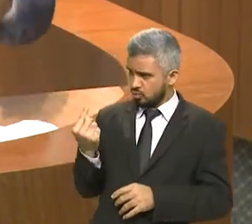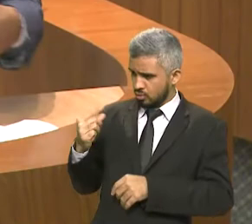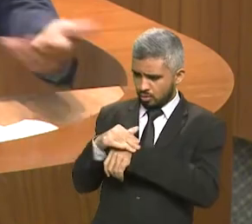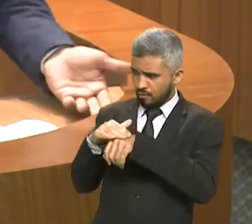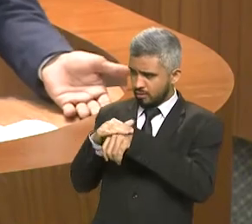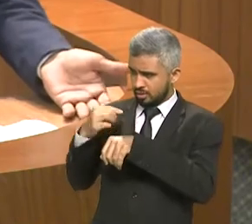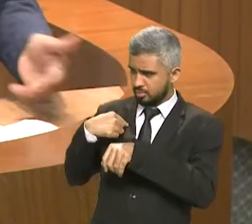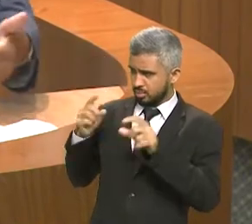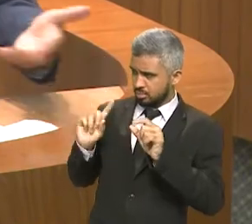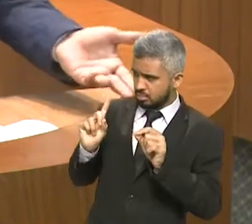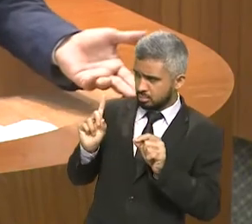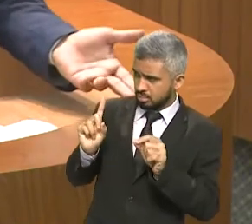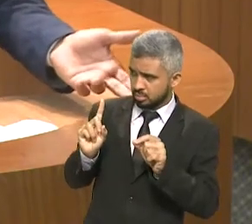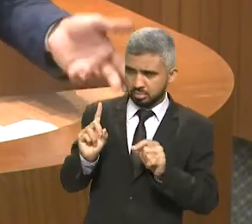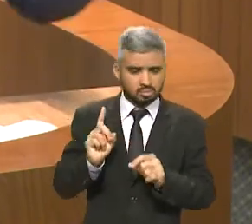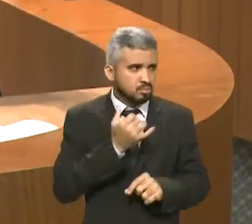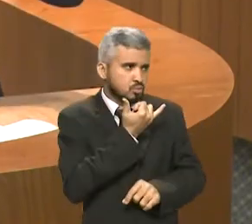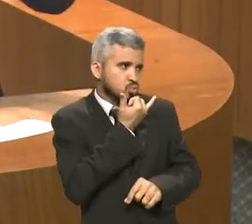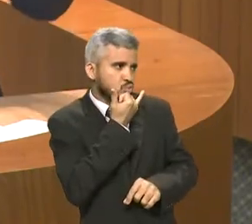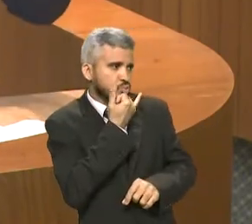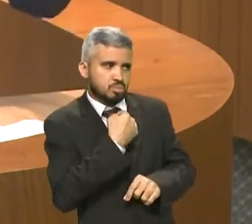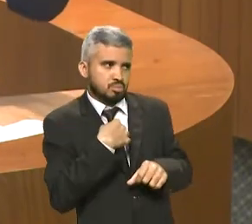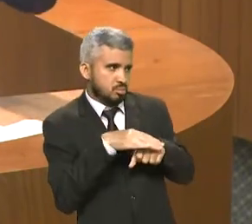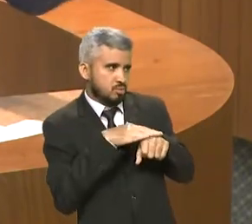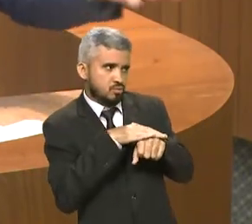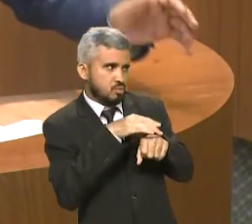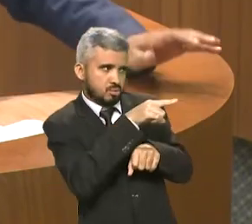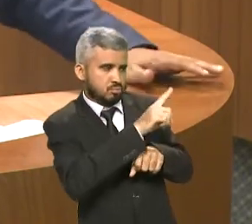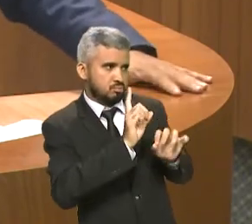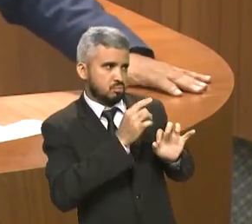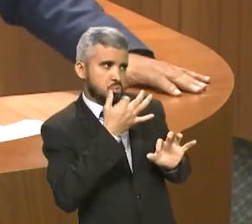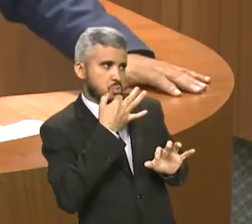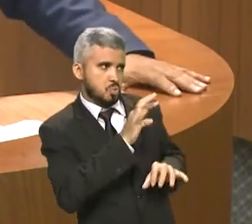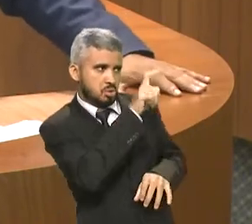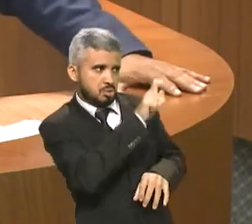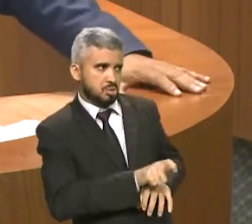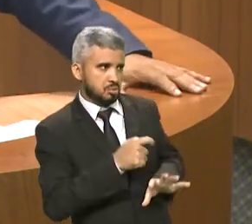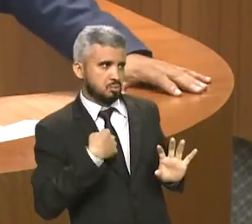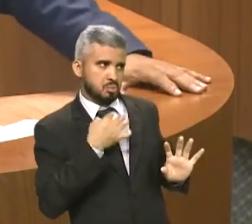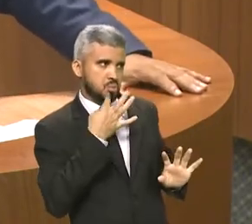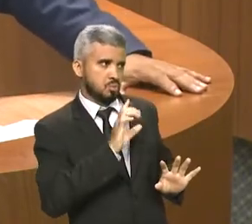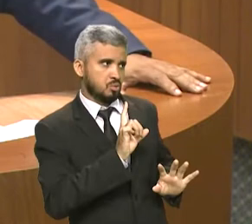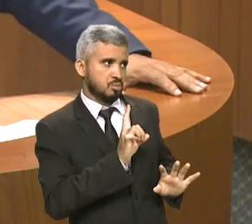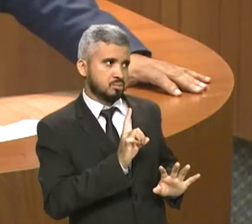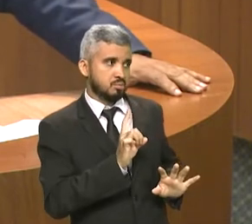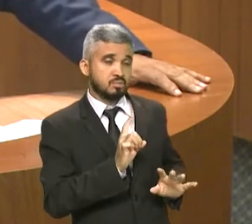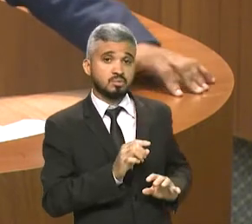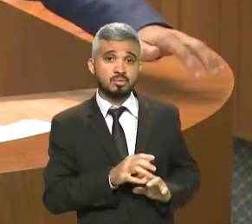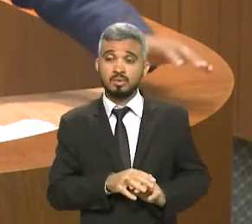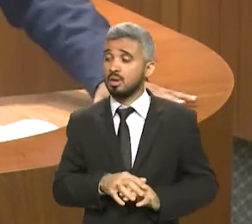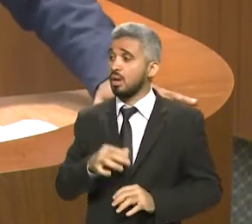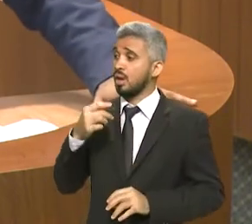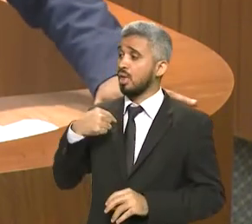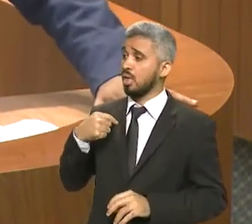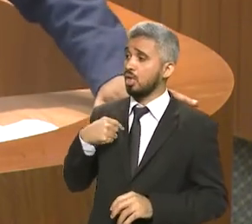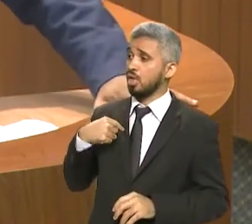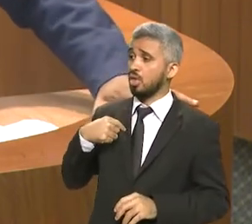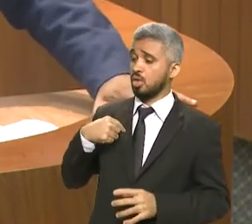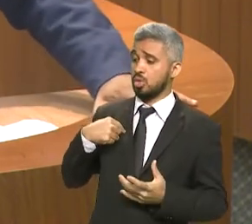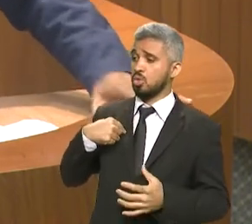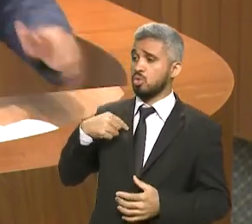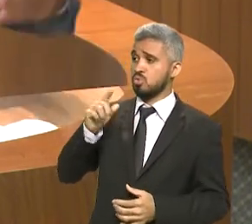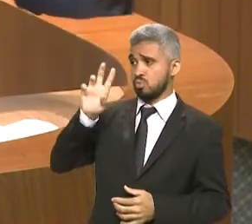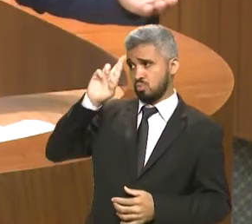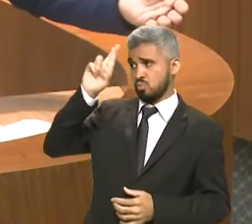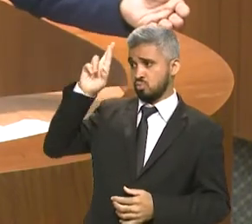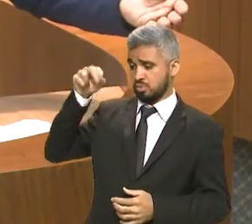senhora, sentado eu estava, sentado eu continuei. Não, senhora, nem conheço a senhora. Quando ela disse: eu sou a autoridade dessa cidade, a prefeita